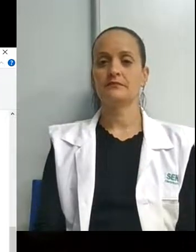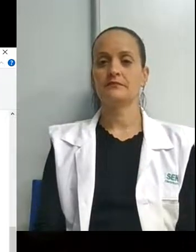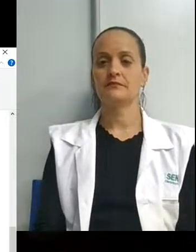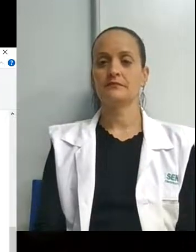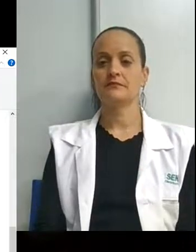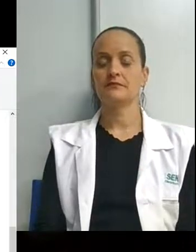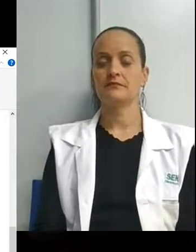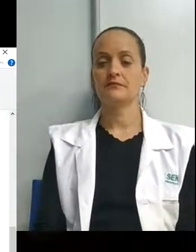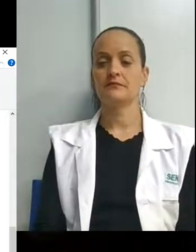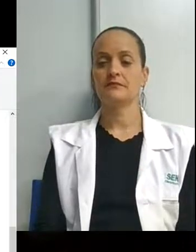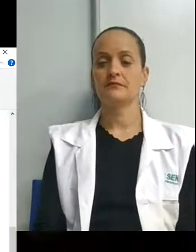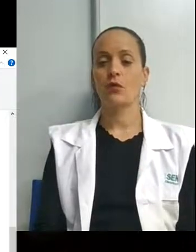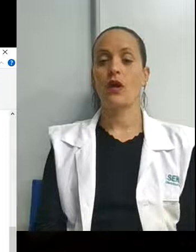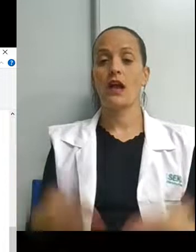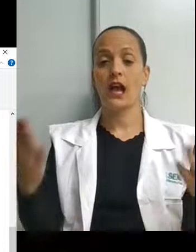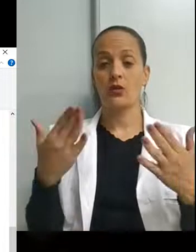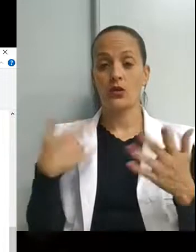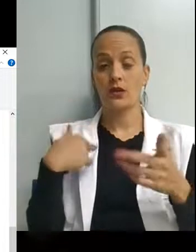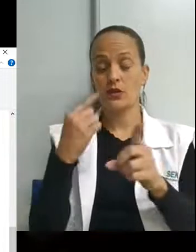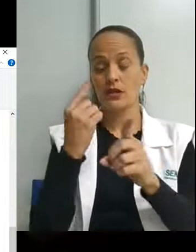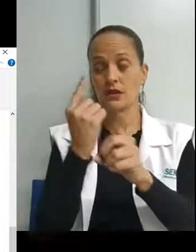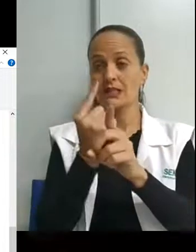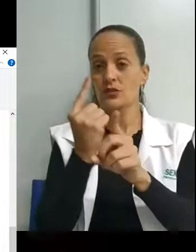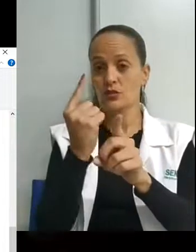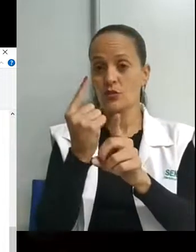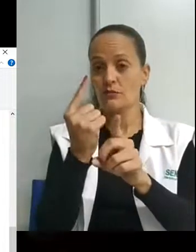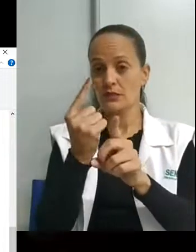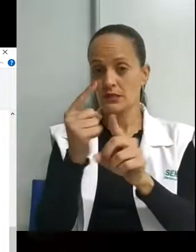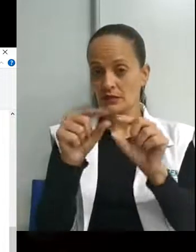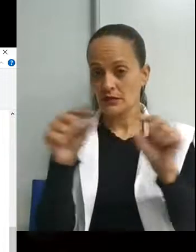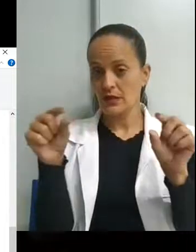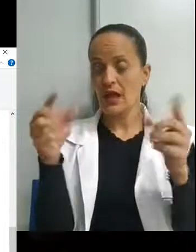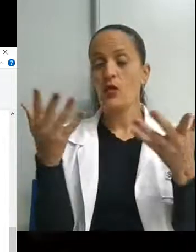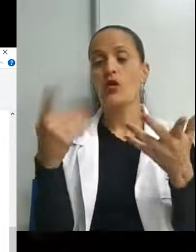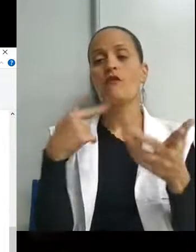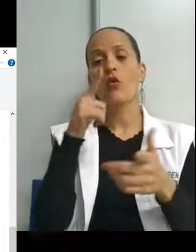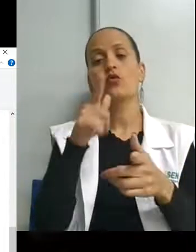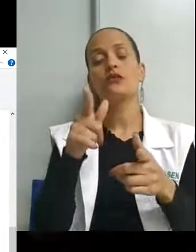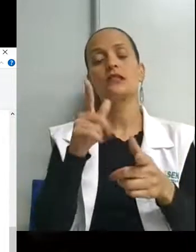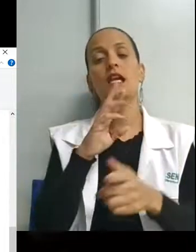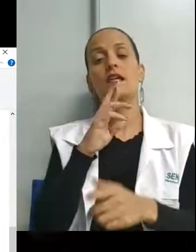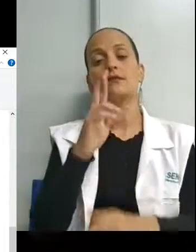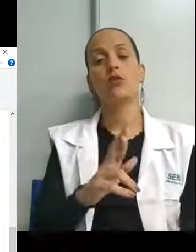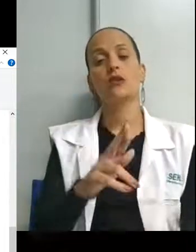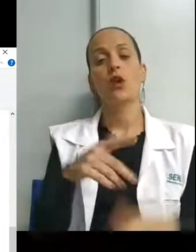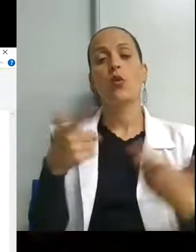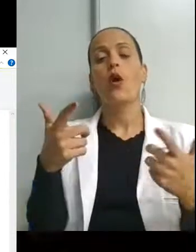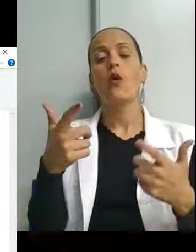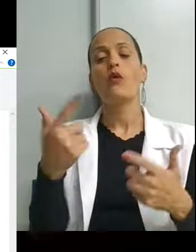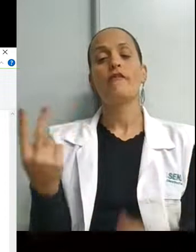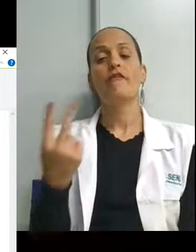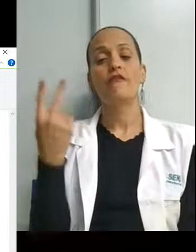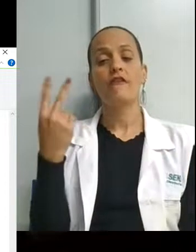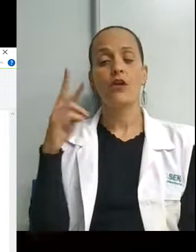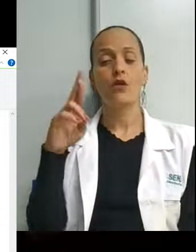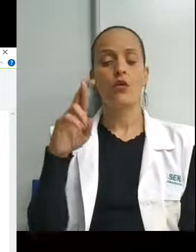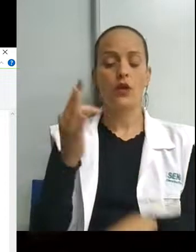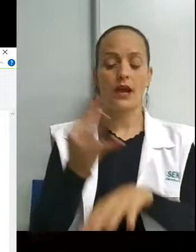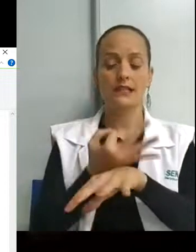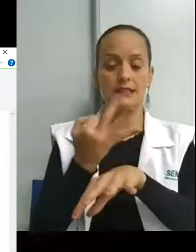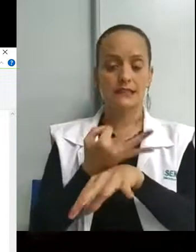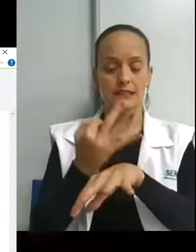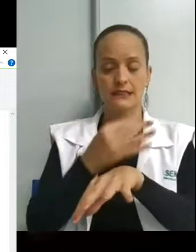quê? Vou achar o valor da resistência, certo? Então, isso aqui, ó, a fórmula final, né,